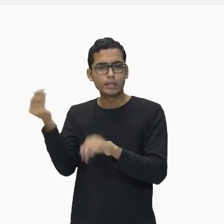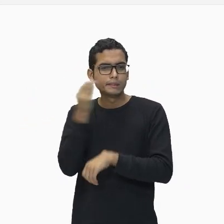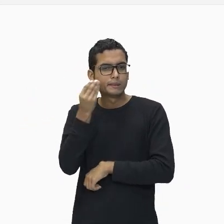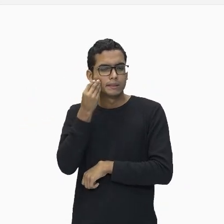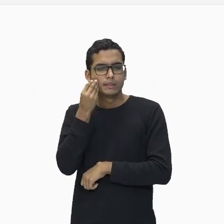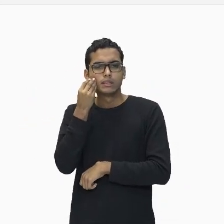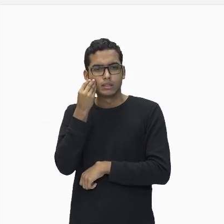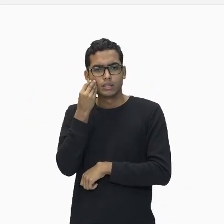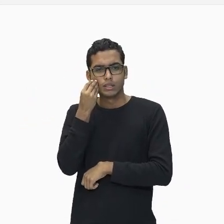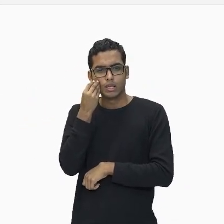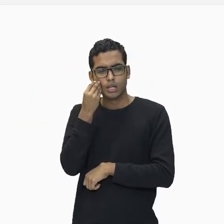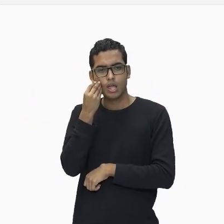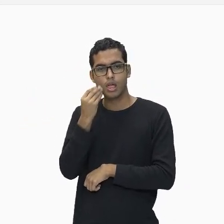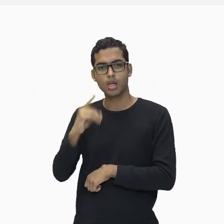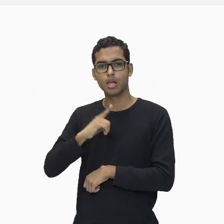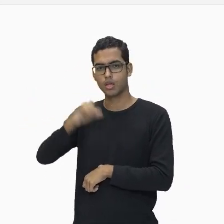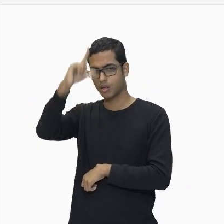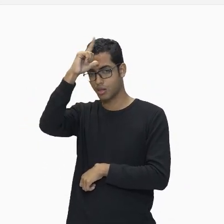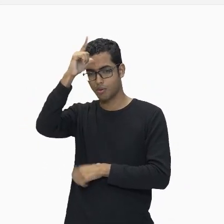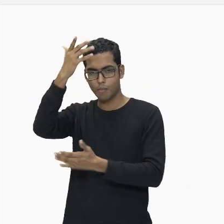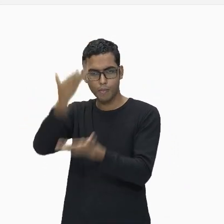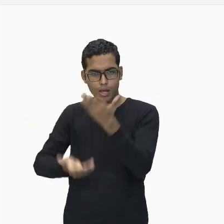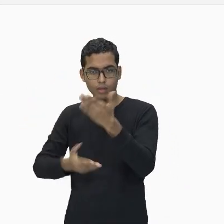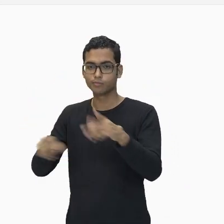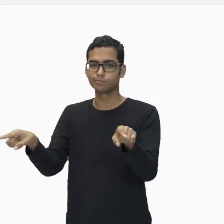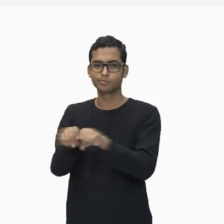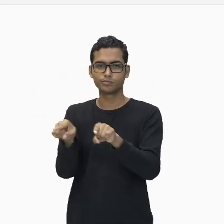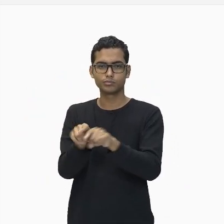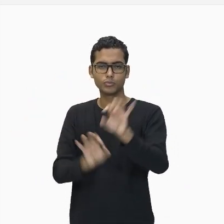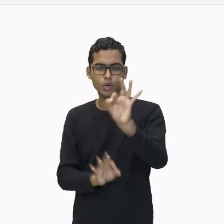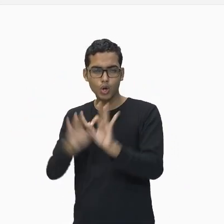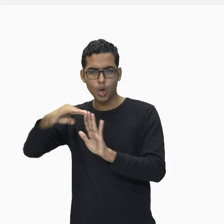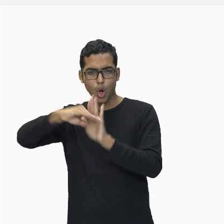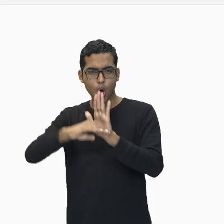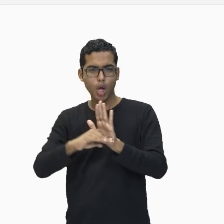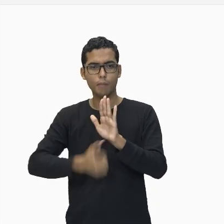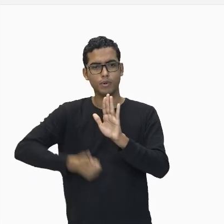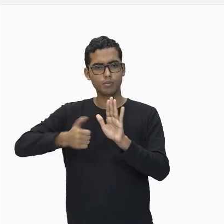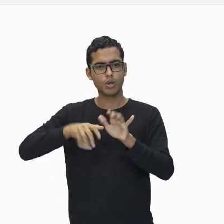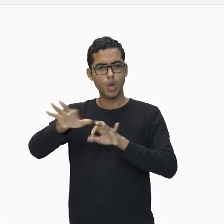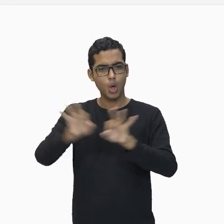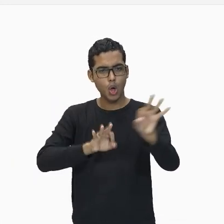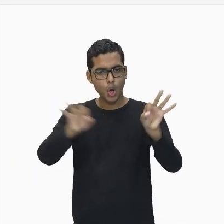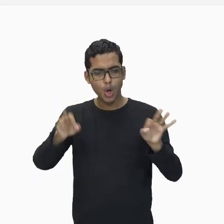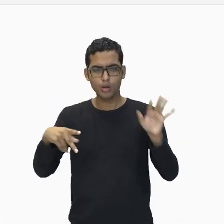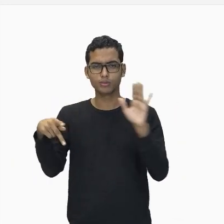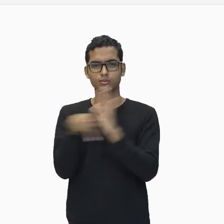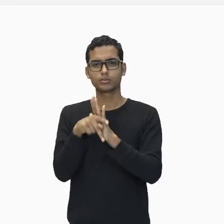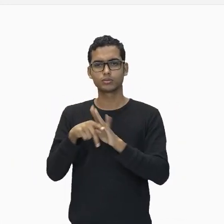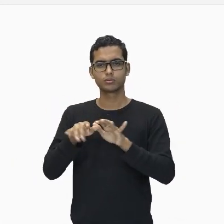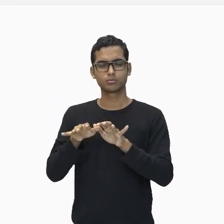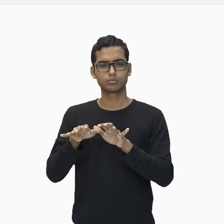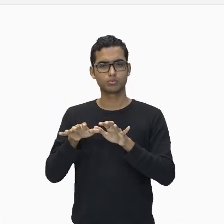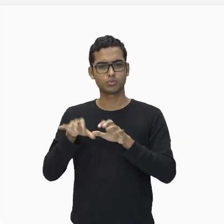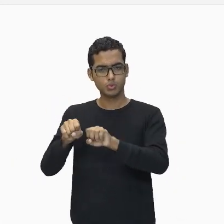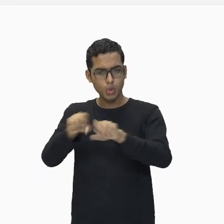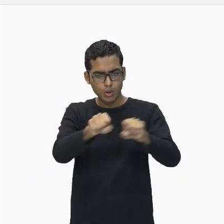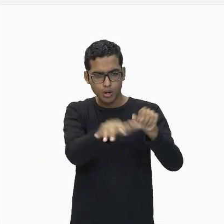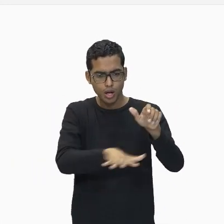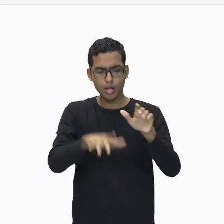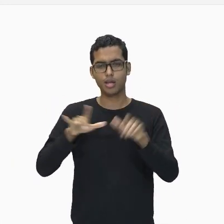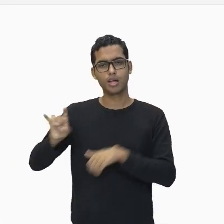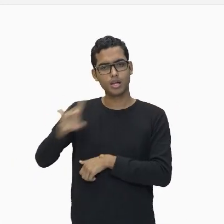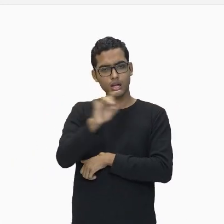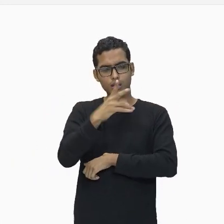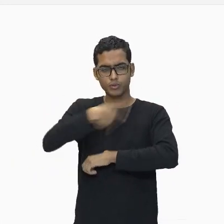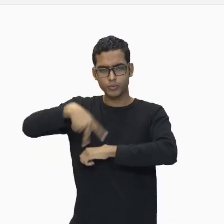derrota dos alemães e organizar as primeiras divisões territoriais das tropas de ocupação a cada